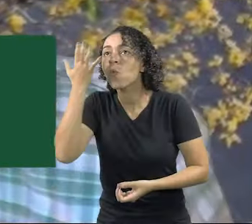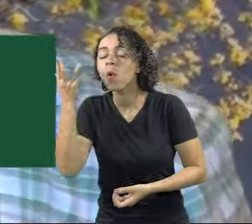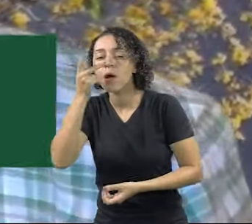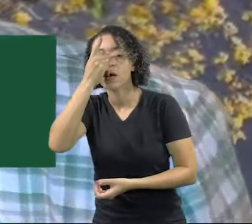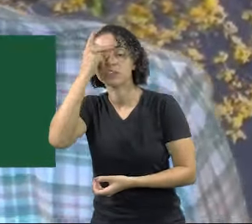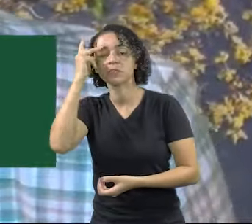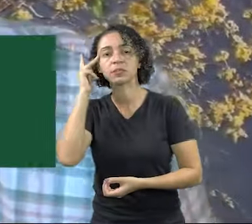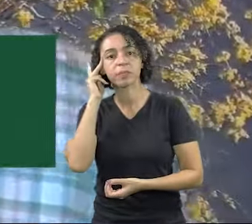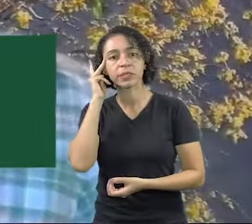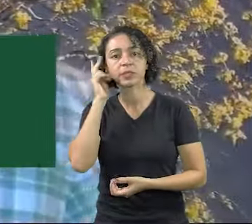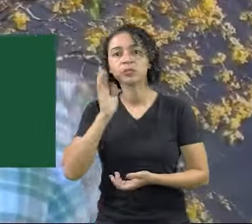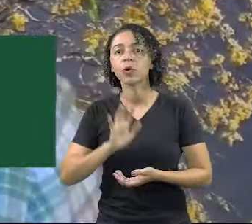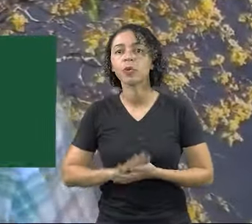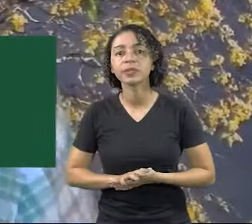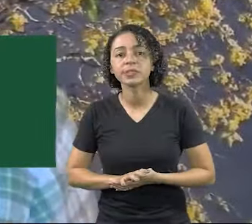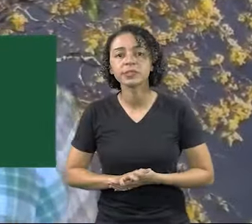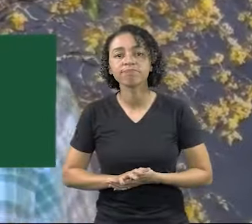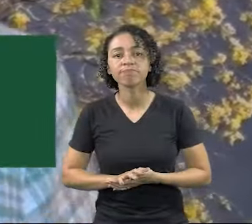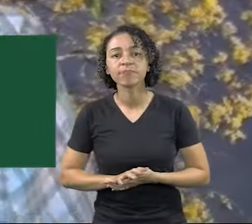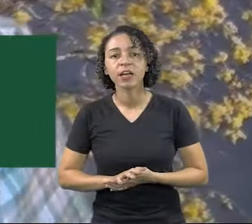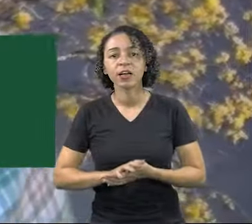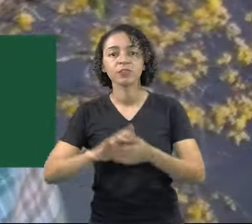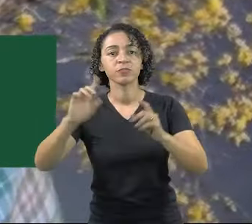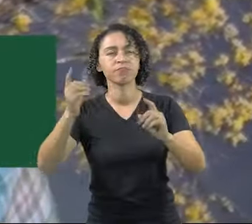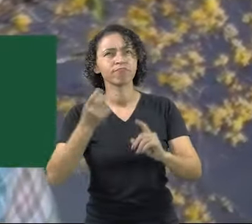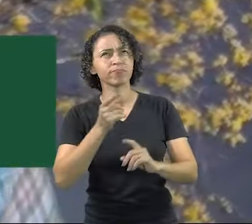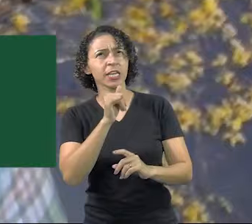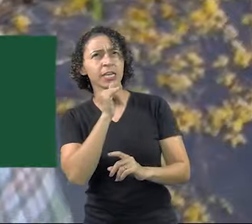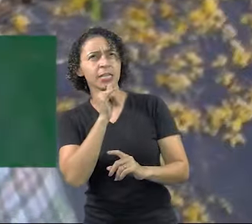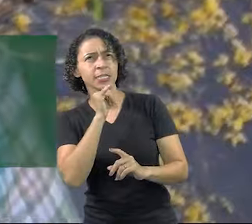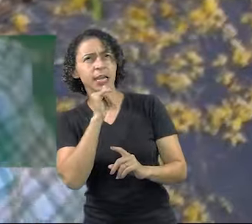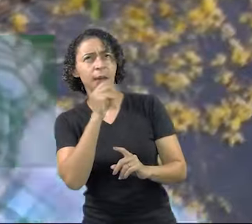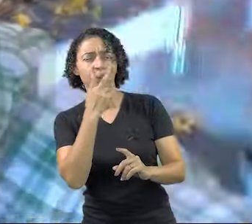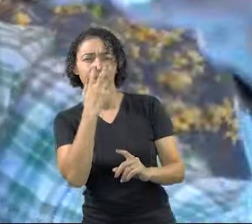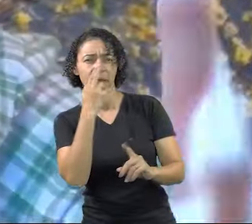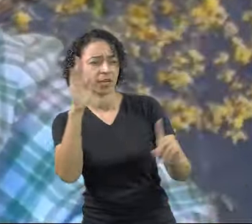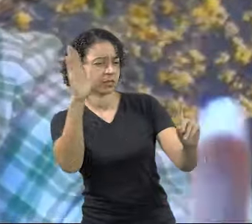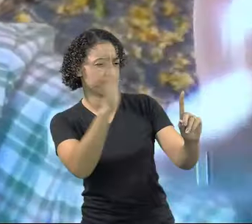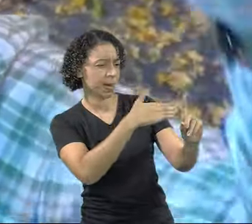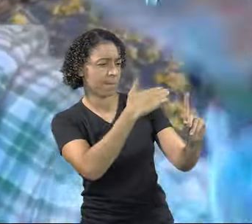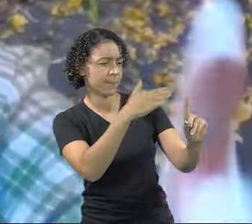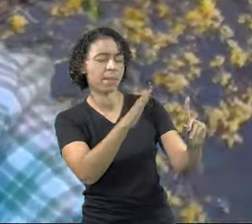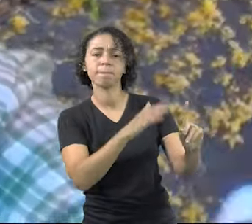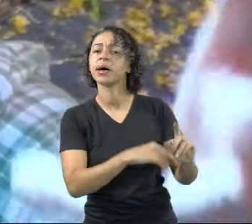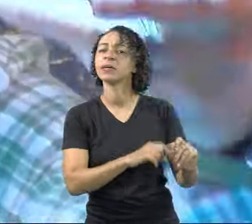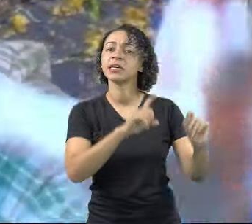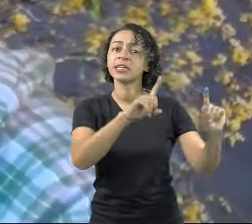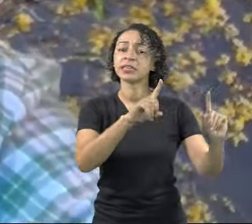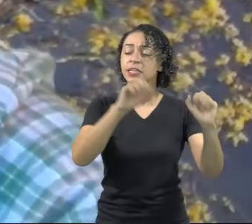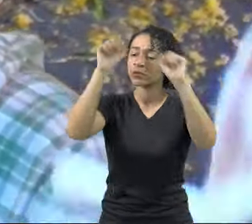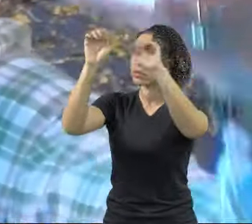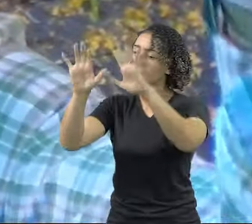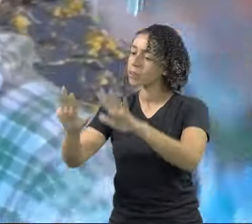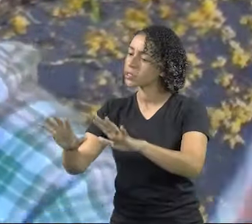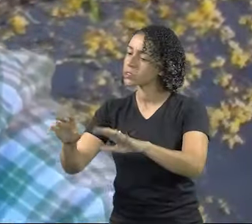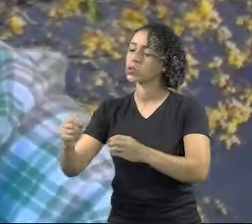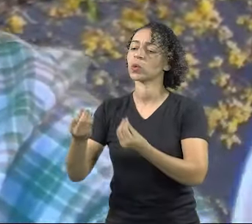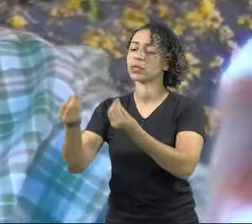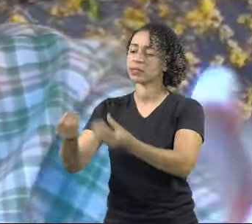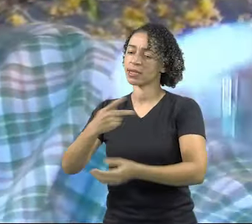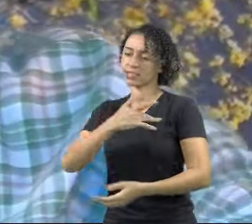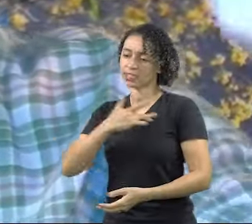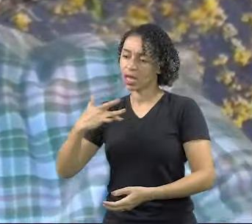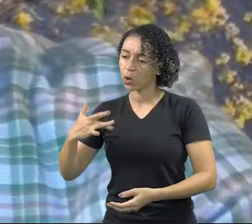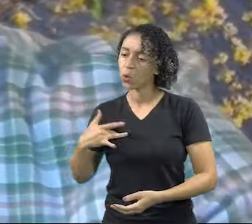pessoas é como se estivesse es Bofete o próprio Senhor Jesus Deus abençoa nos dá saúde nos dá o dinheiro nos